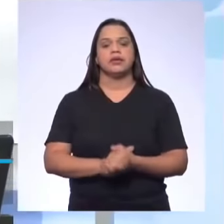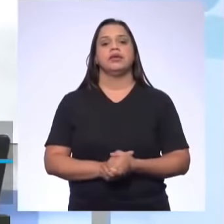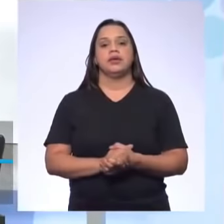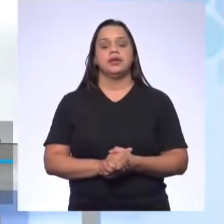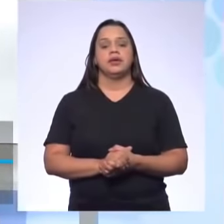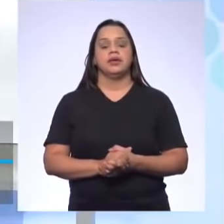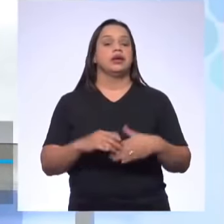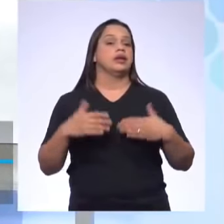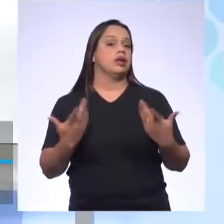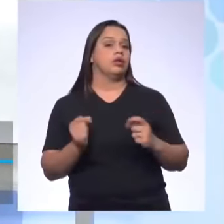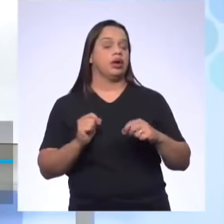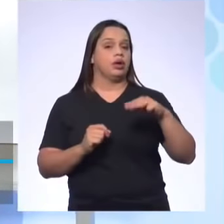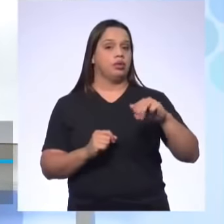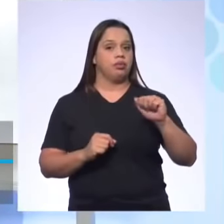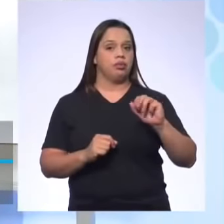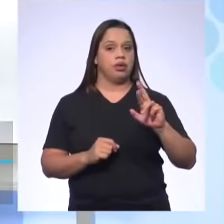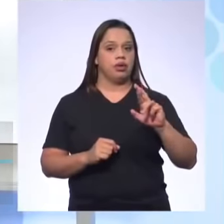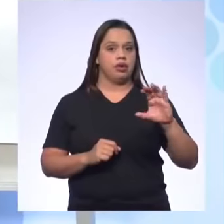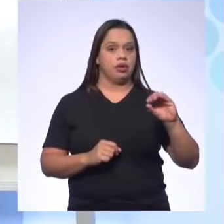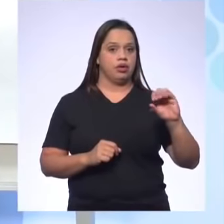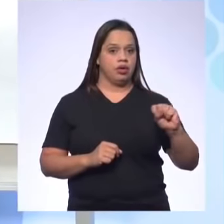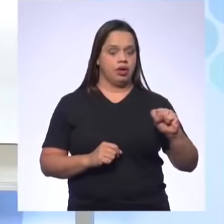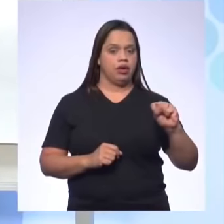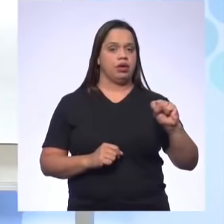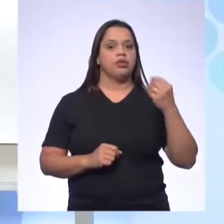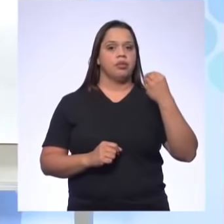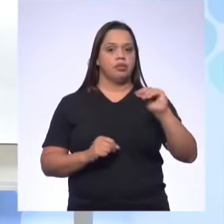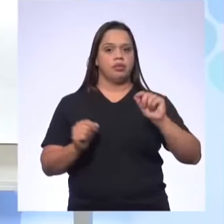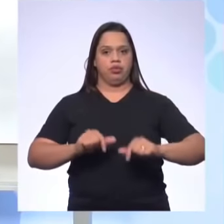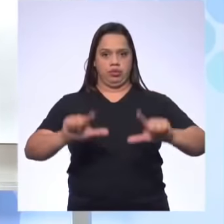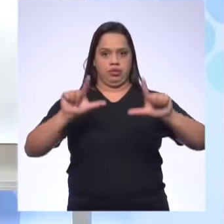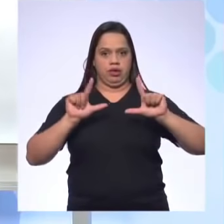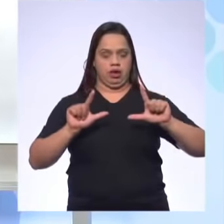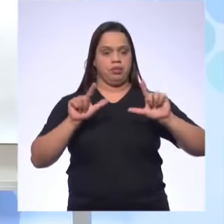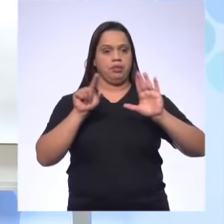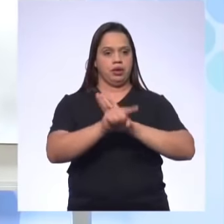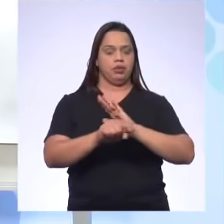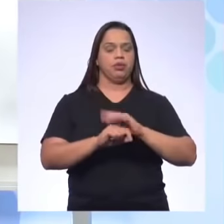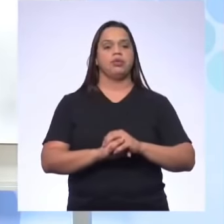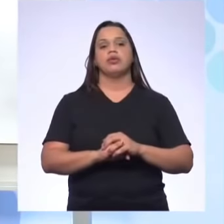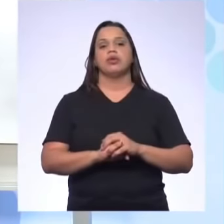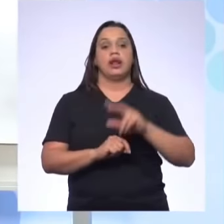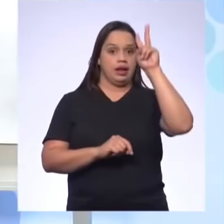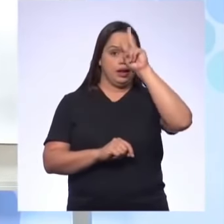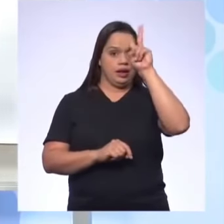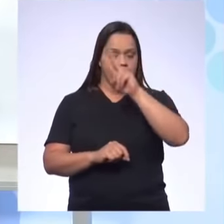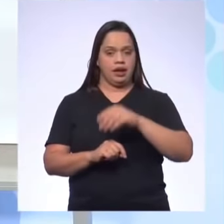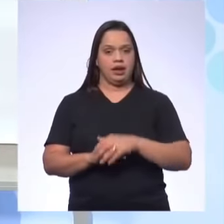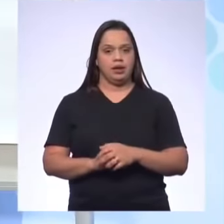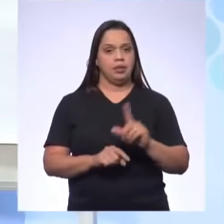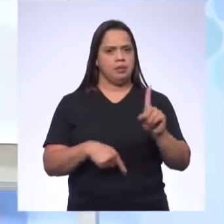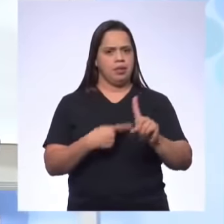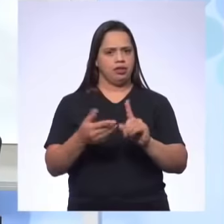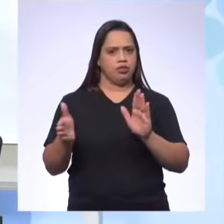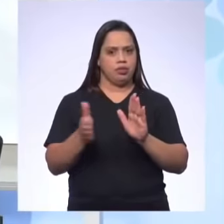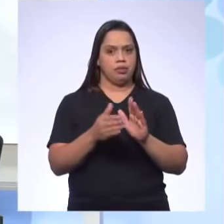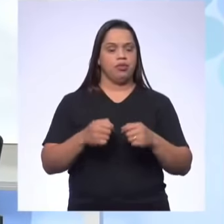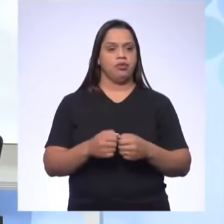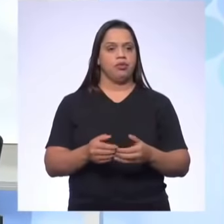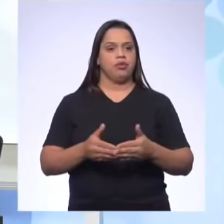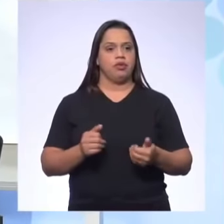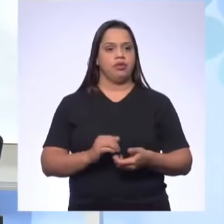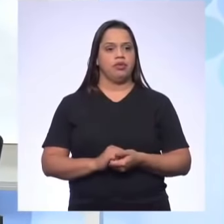Então, o Marcos vai colocar ali o próximo slide com as perguntas, né? Lembra? Pode pôr mais uma, por favor, Marcos?